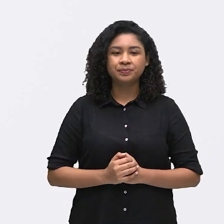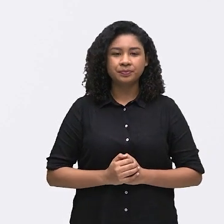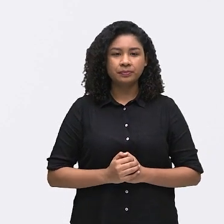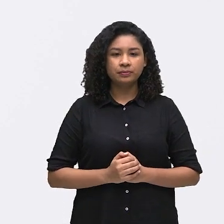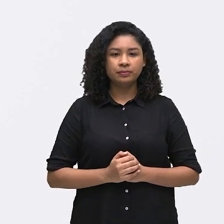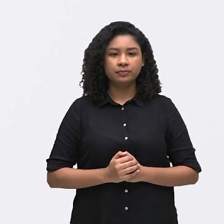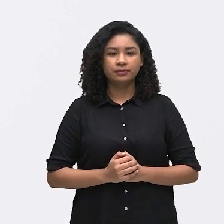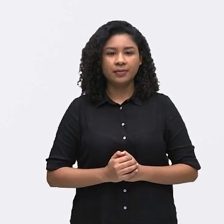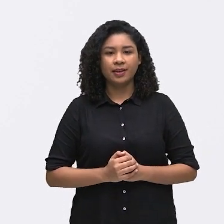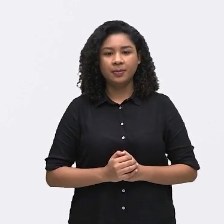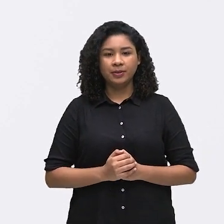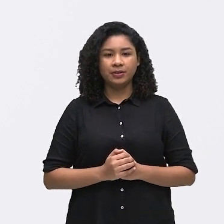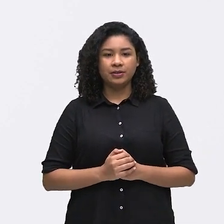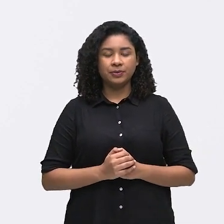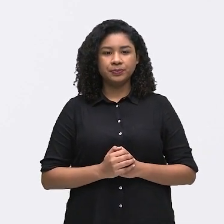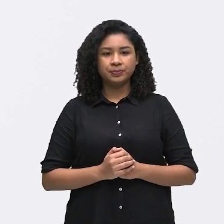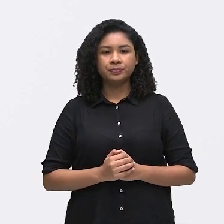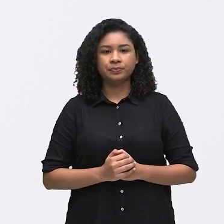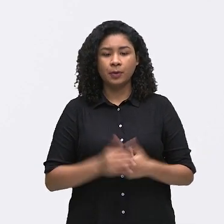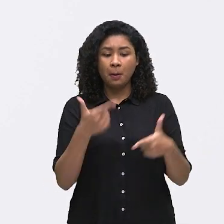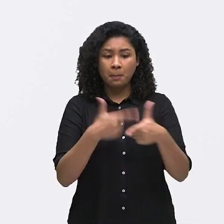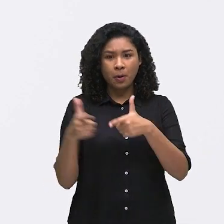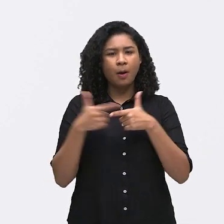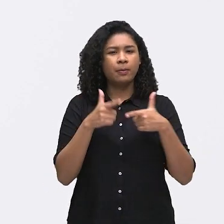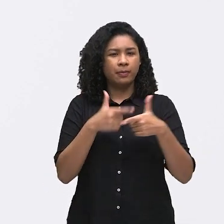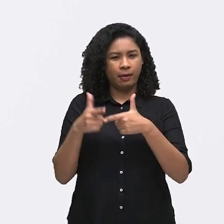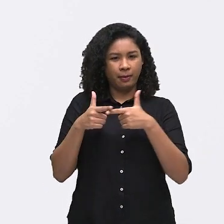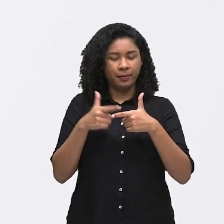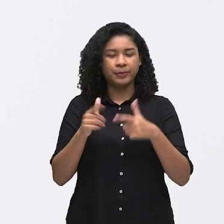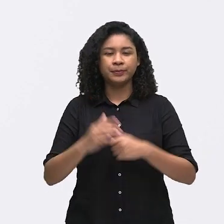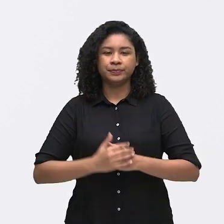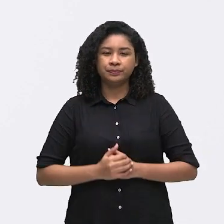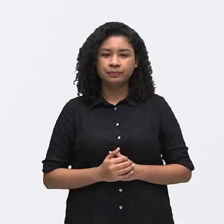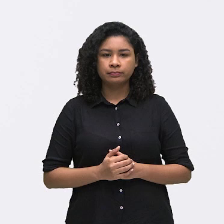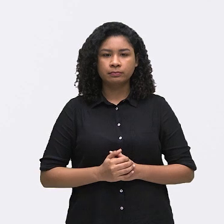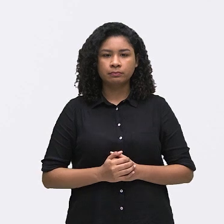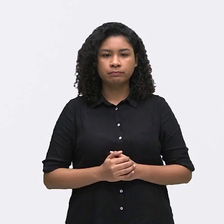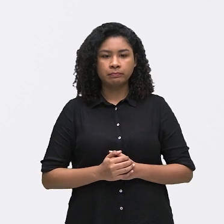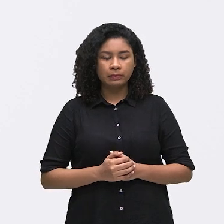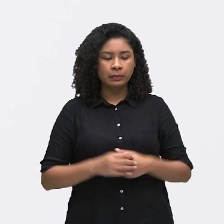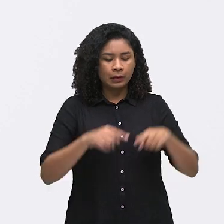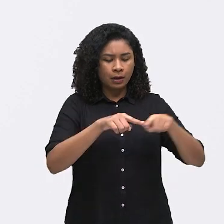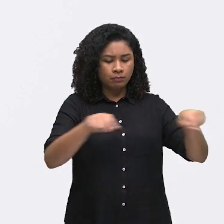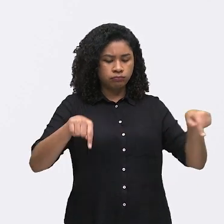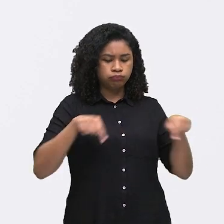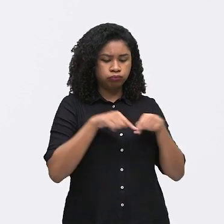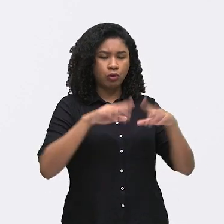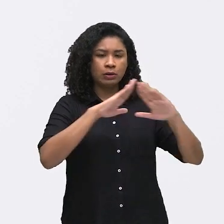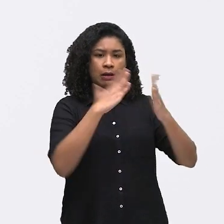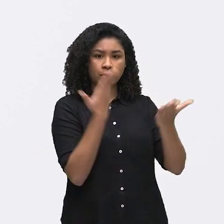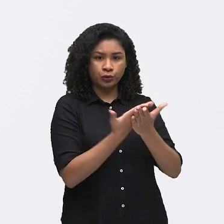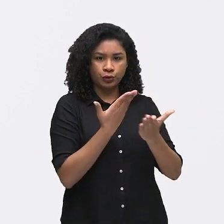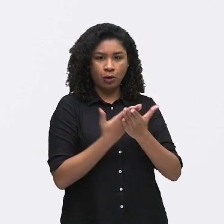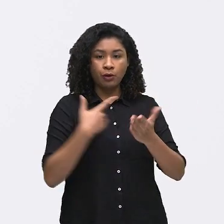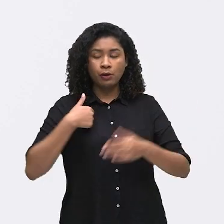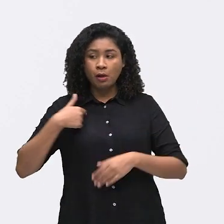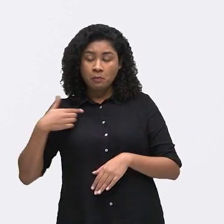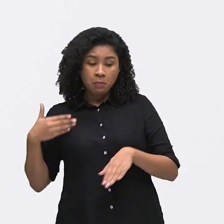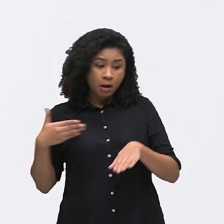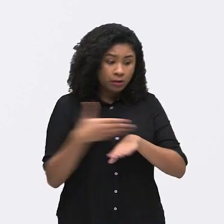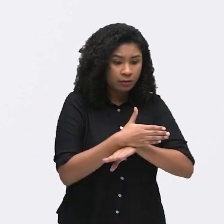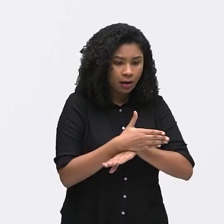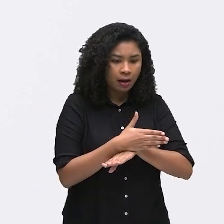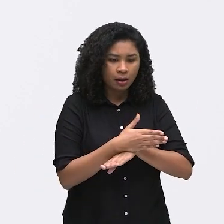Encrenca à vista é o título desse texto. Nem bem entrei no pátio da escola e alguém me deu um empurrão.